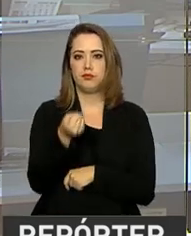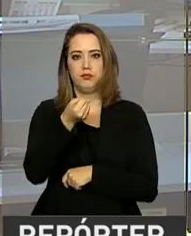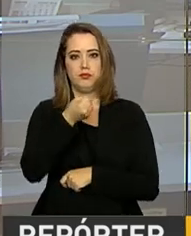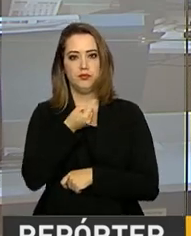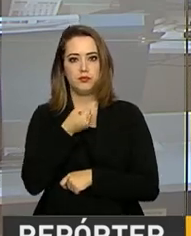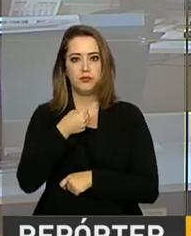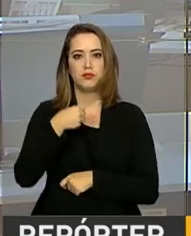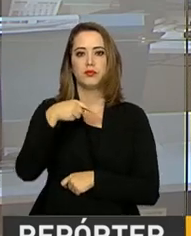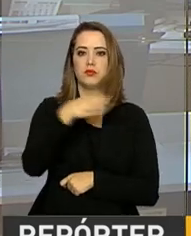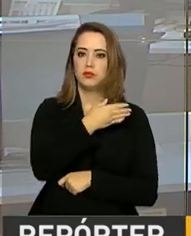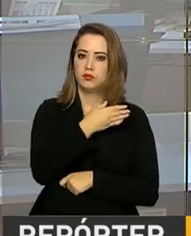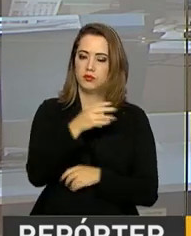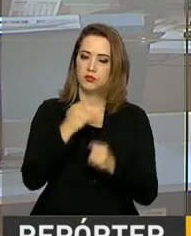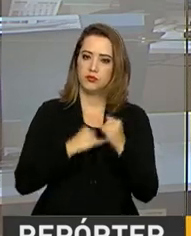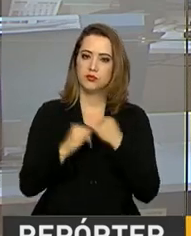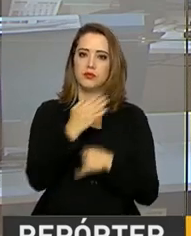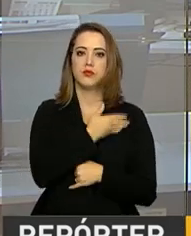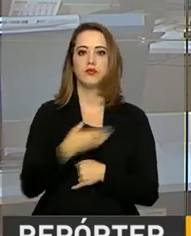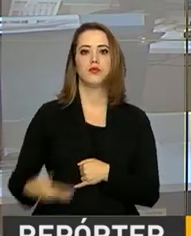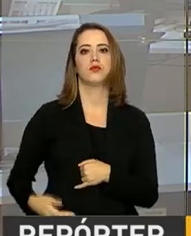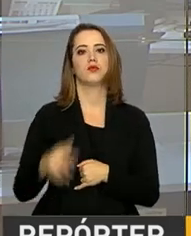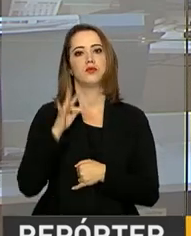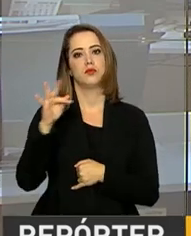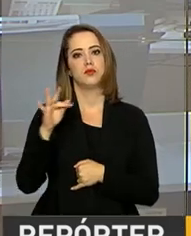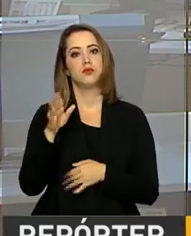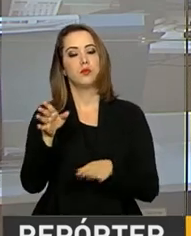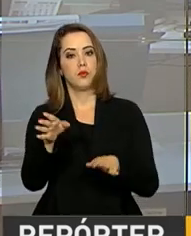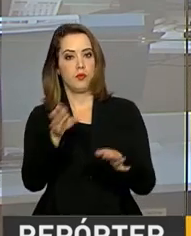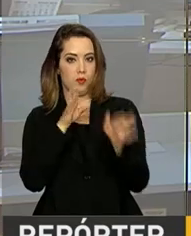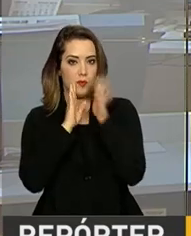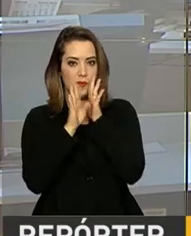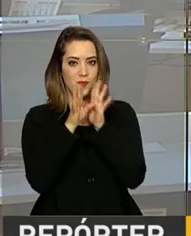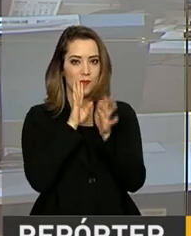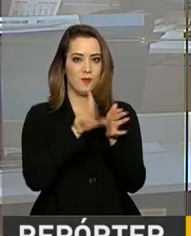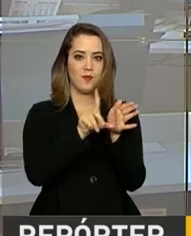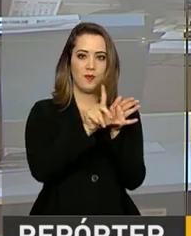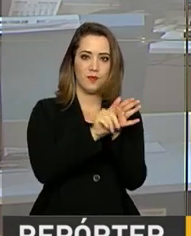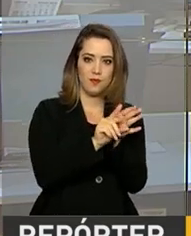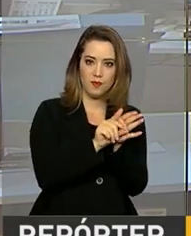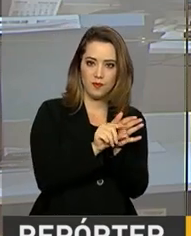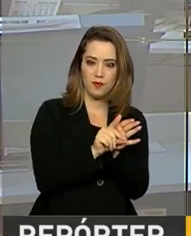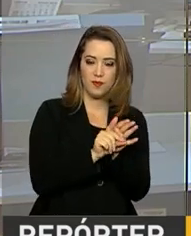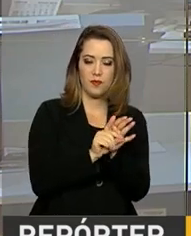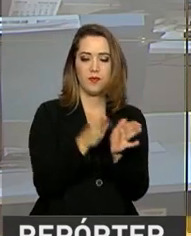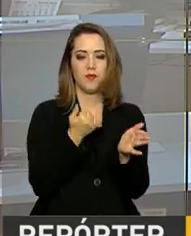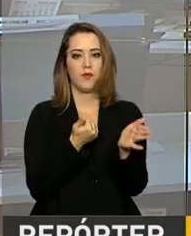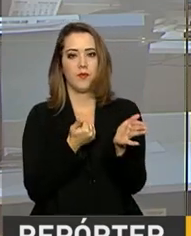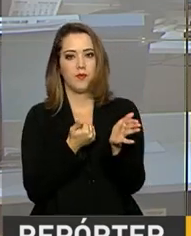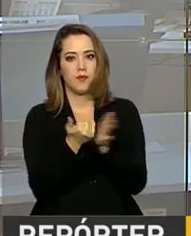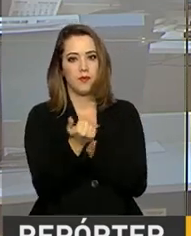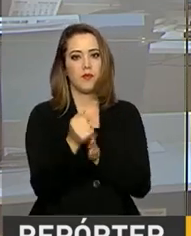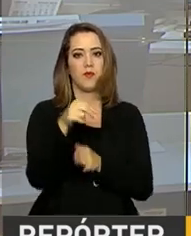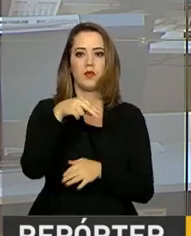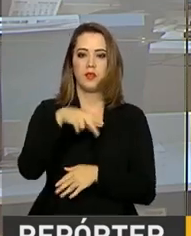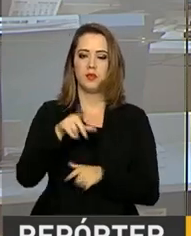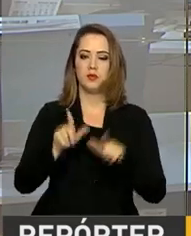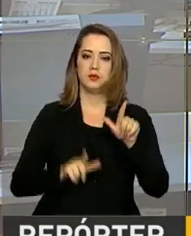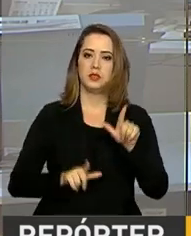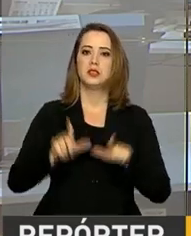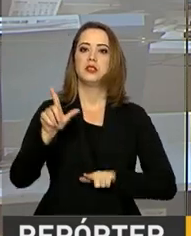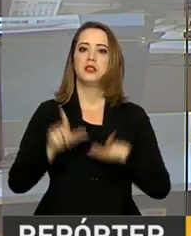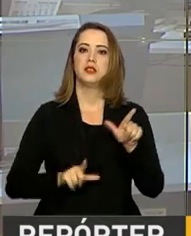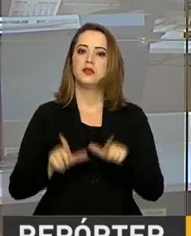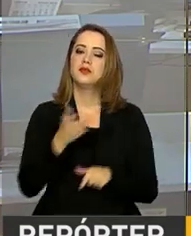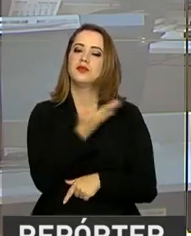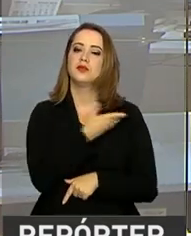do repórter NBR e as notícias do governo governo federal acompanhe também as novidades em nossas redes sociais Continue com a gente aqui na